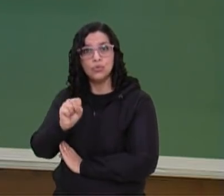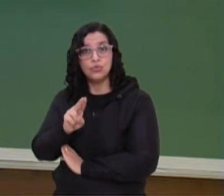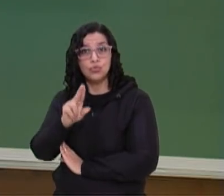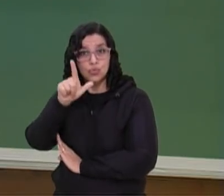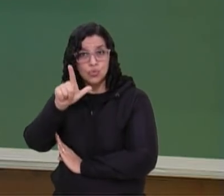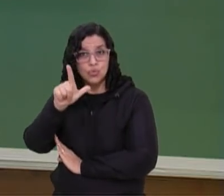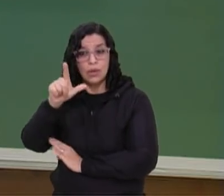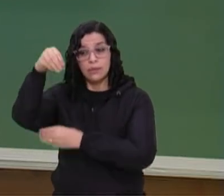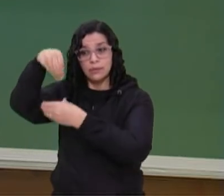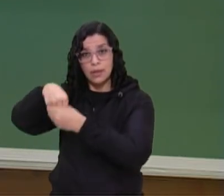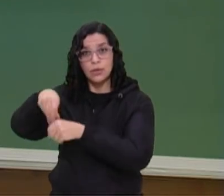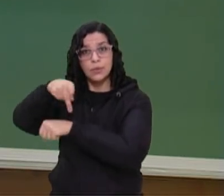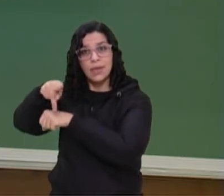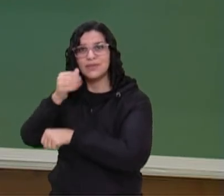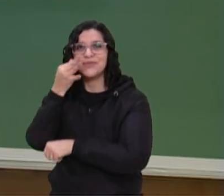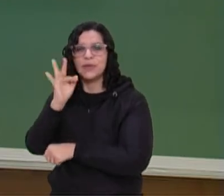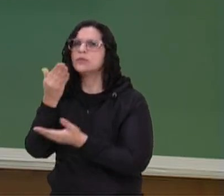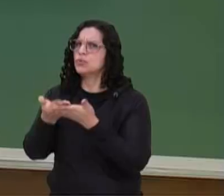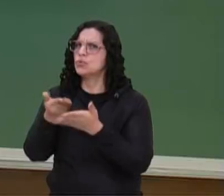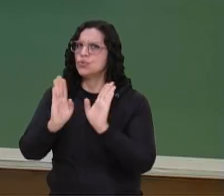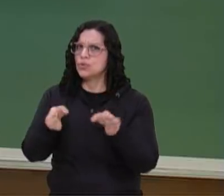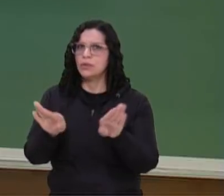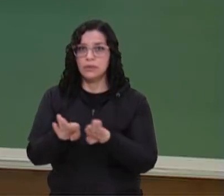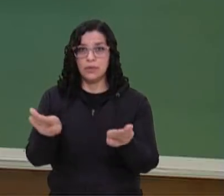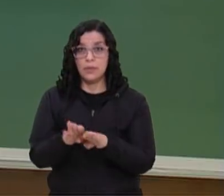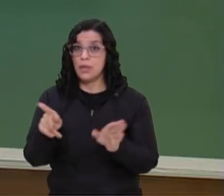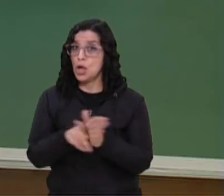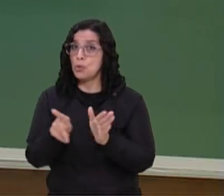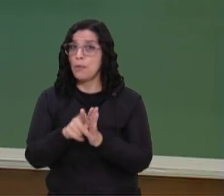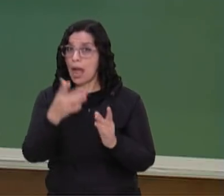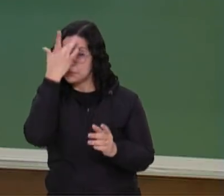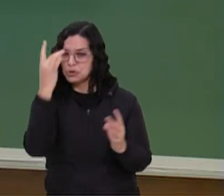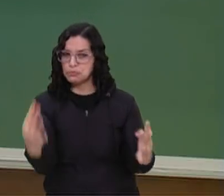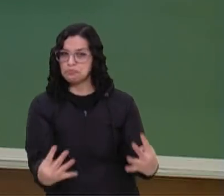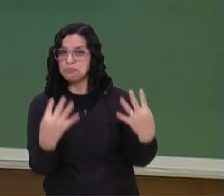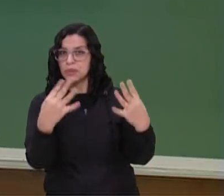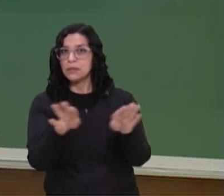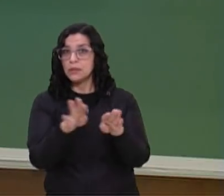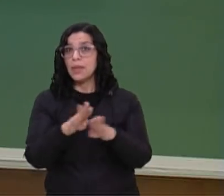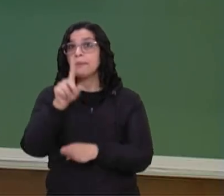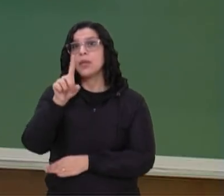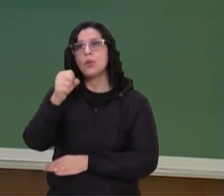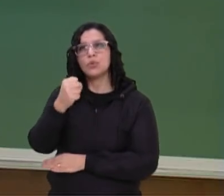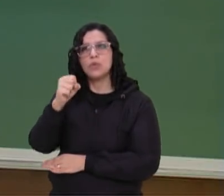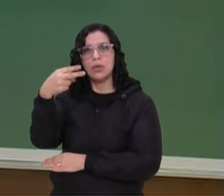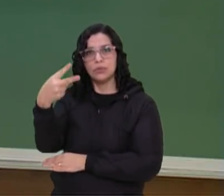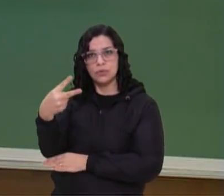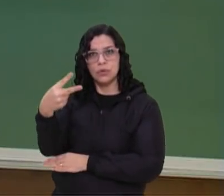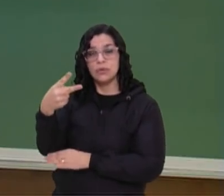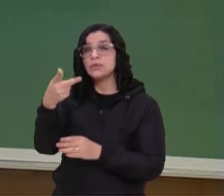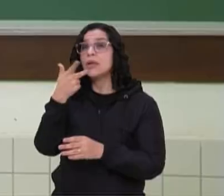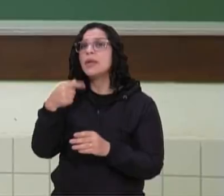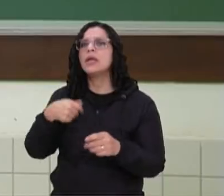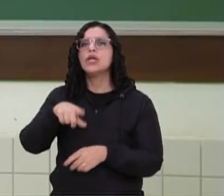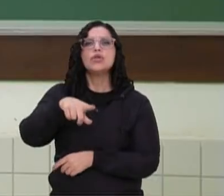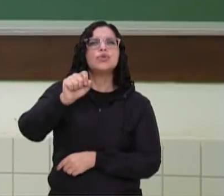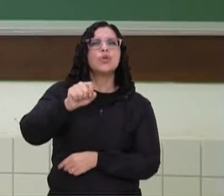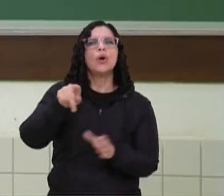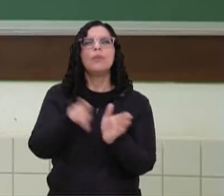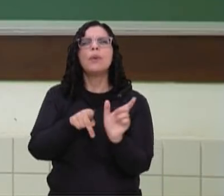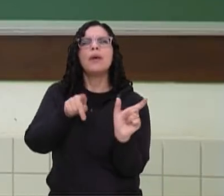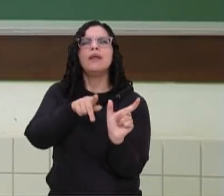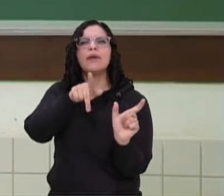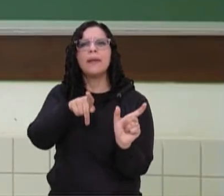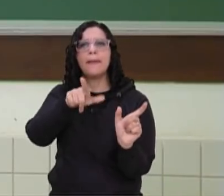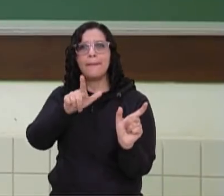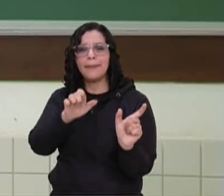abordou na aula anterior. Sendo um cônsul popular, em 1802, ele vai convocar um plebiscito. Esse plebiscito perguntava se